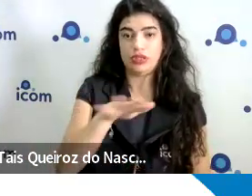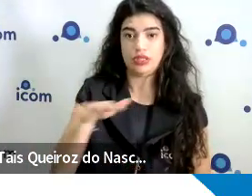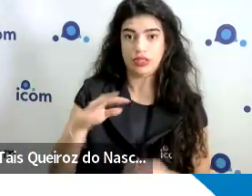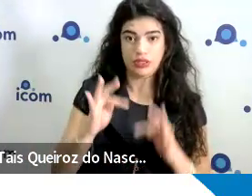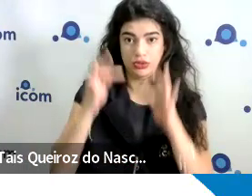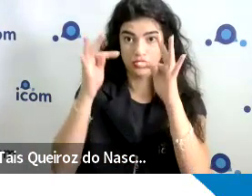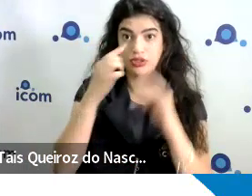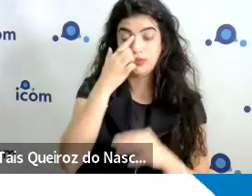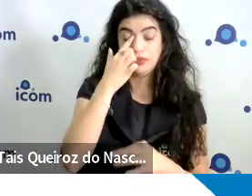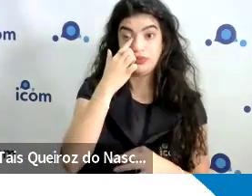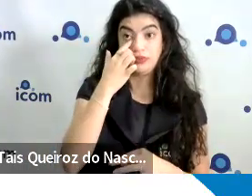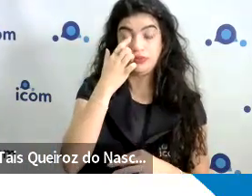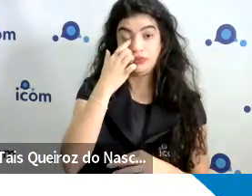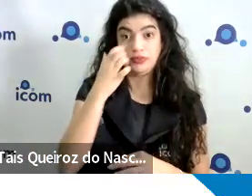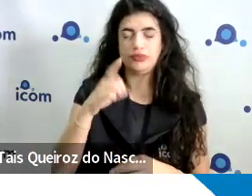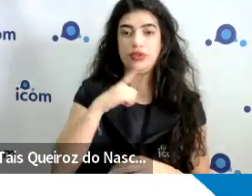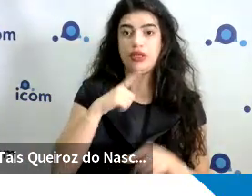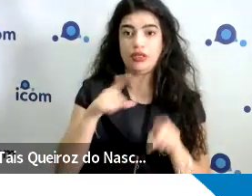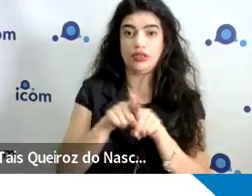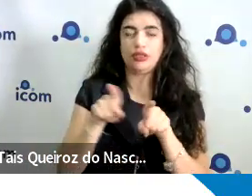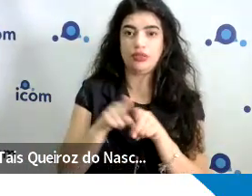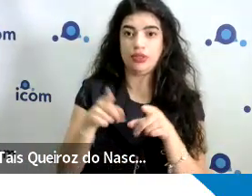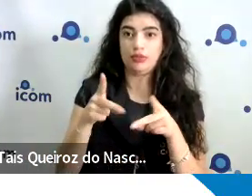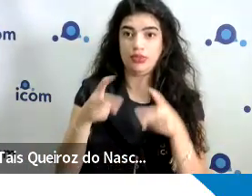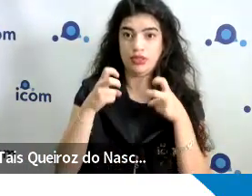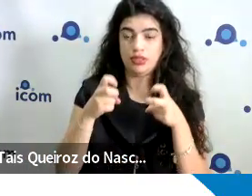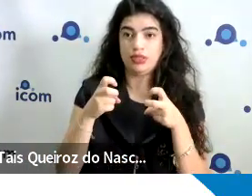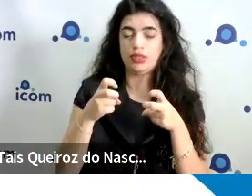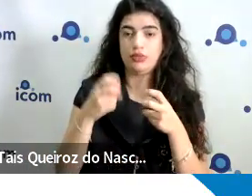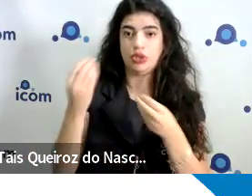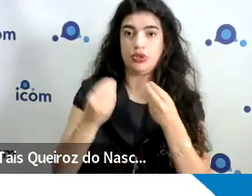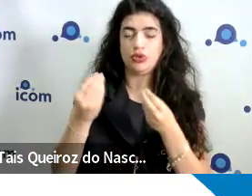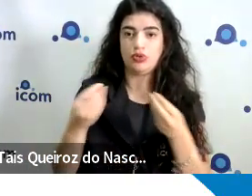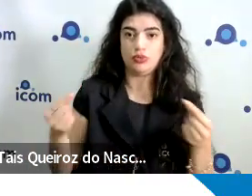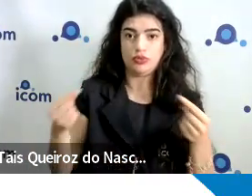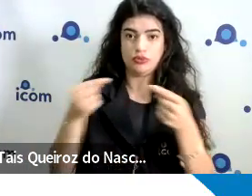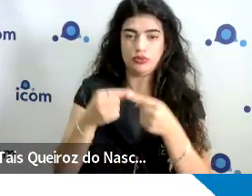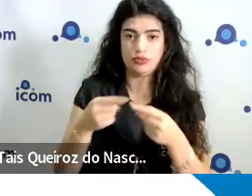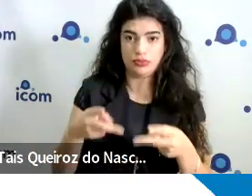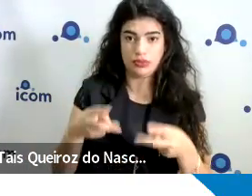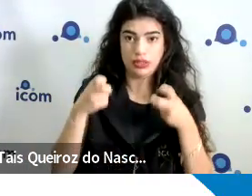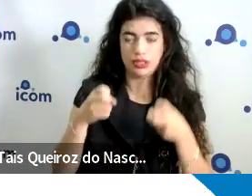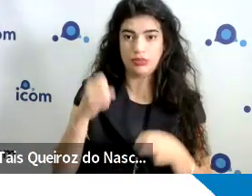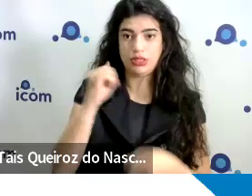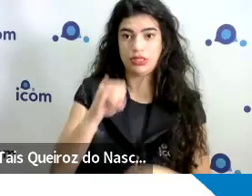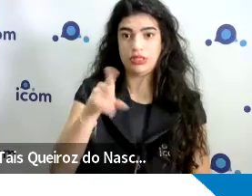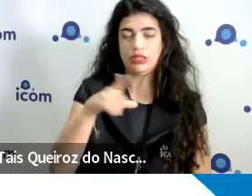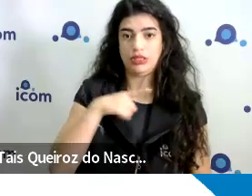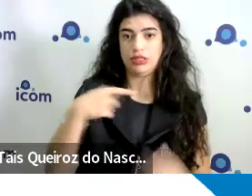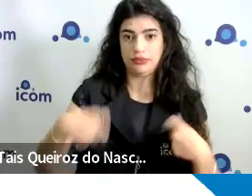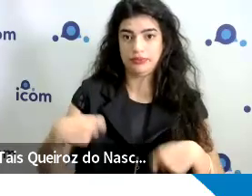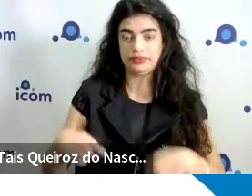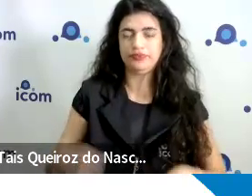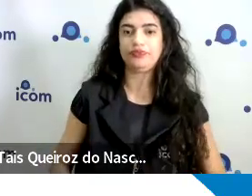tecnologia, isso também pode ser considerado caso um associado perceba que existe essa necessidade.